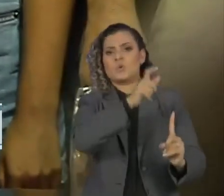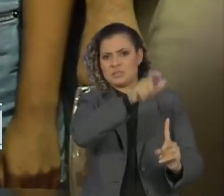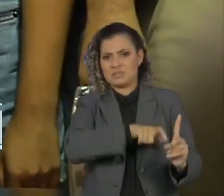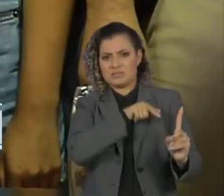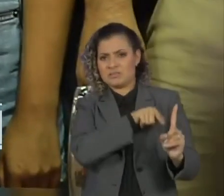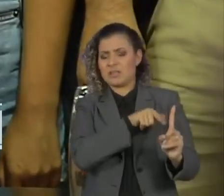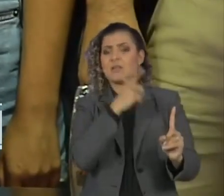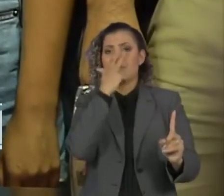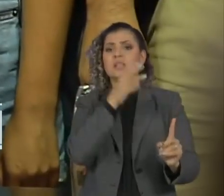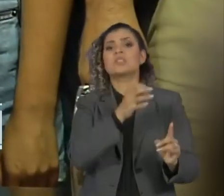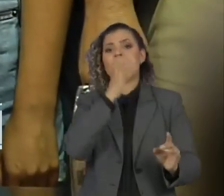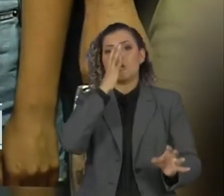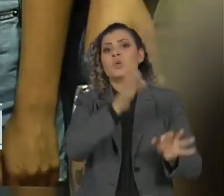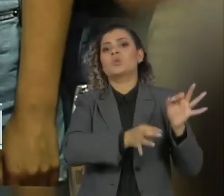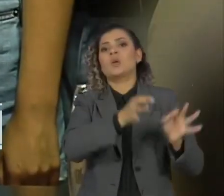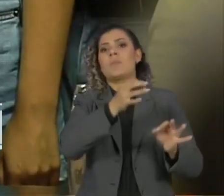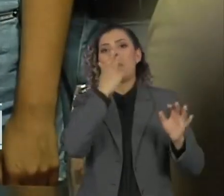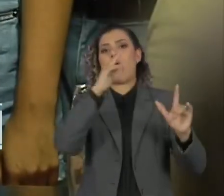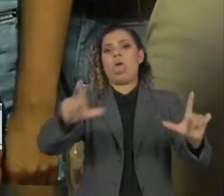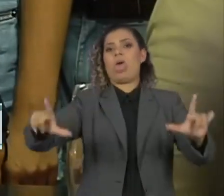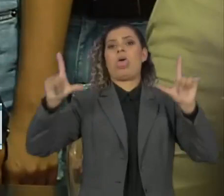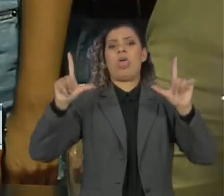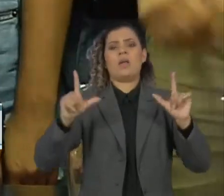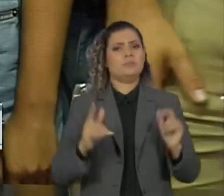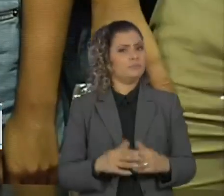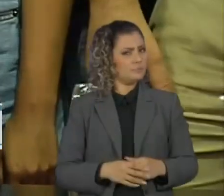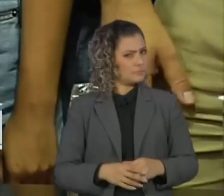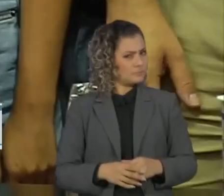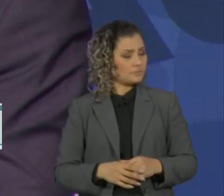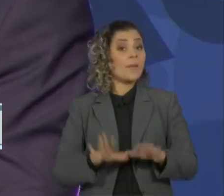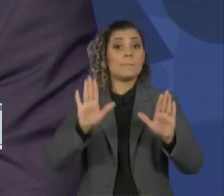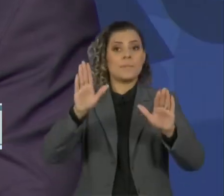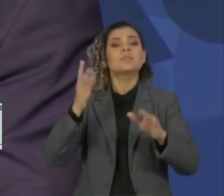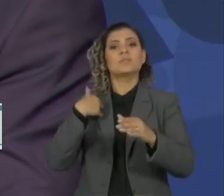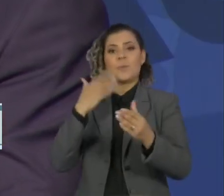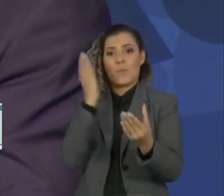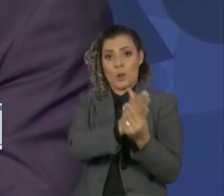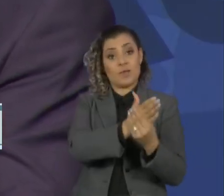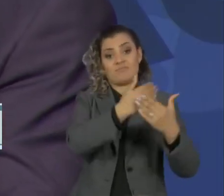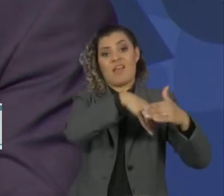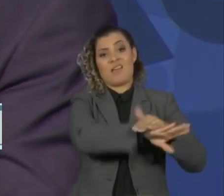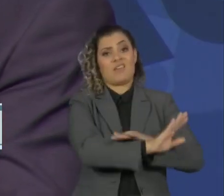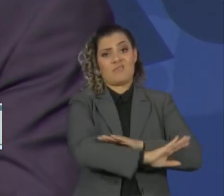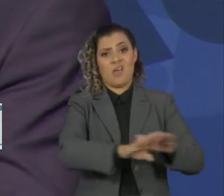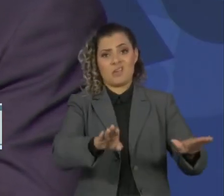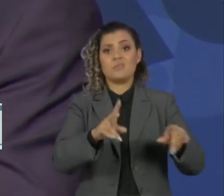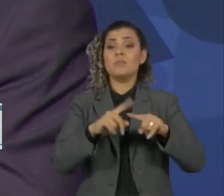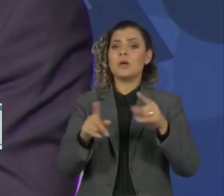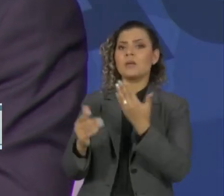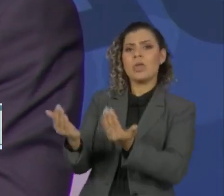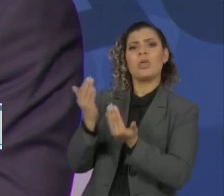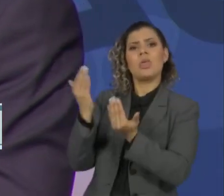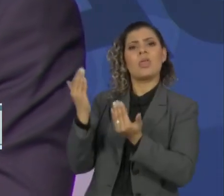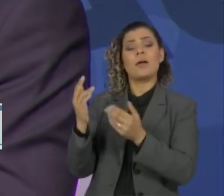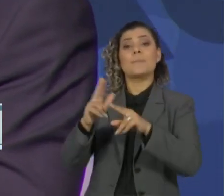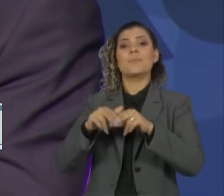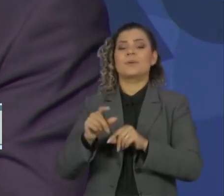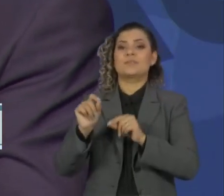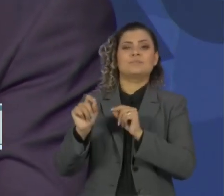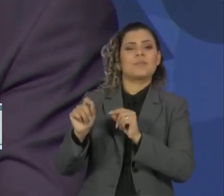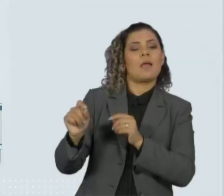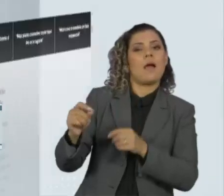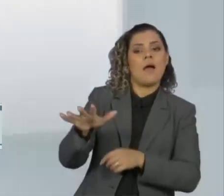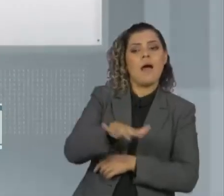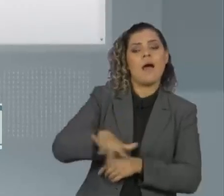uma espécie de julgamento midiático. Este processo foi arquivado. Deltan também teve a conduta questionada sobre um possível